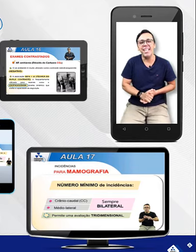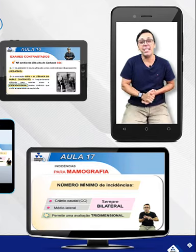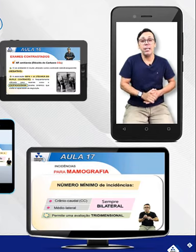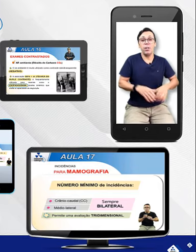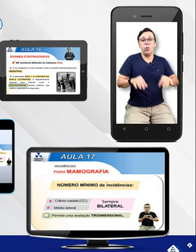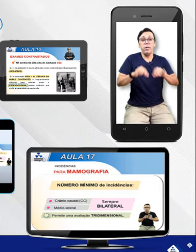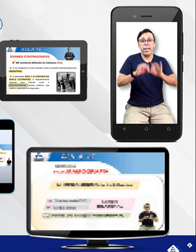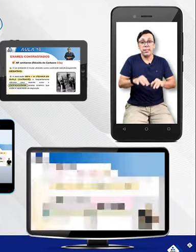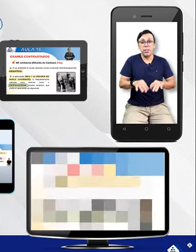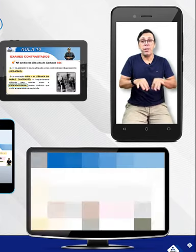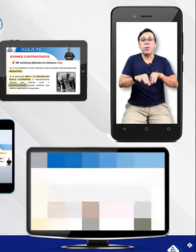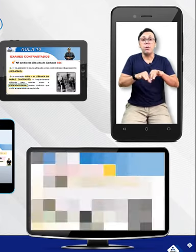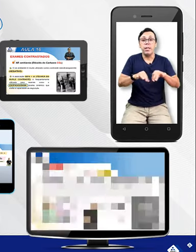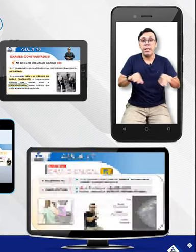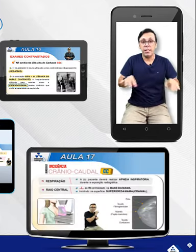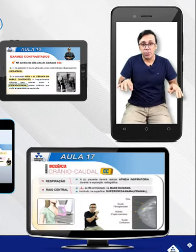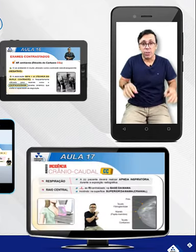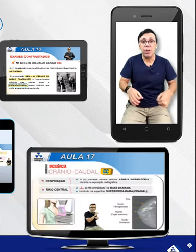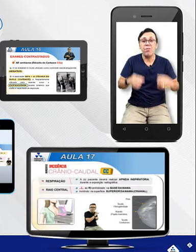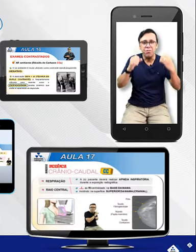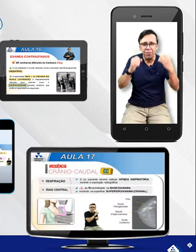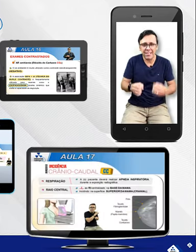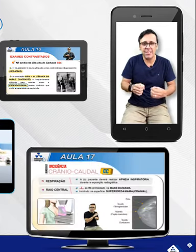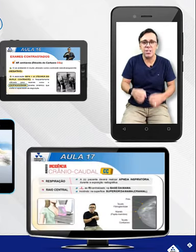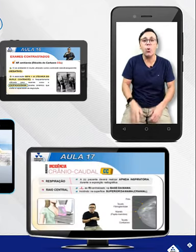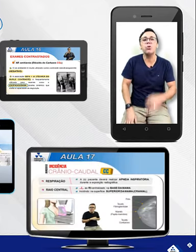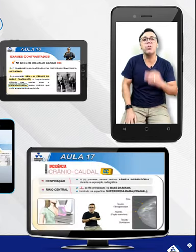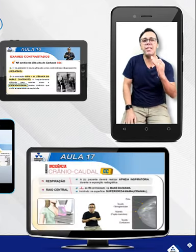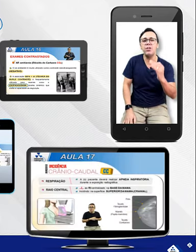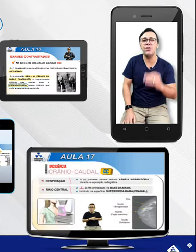engano, beleza? Então, o que que você está esperando? Clica nesse botão,